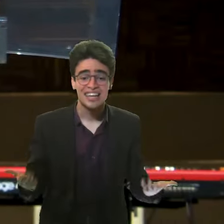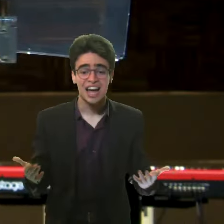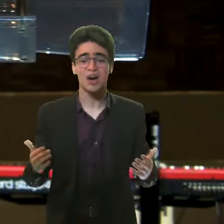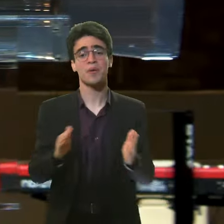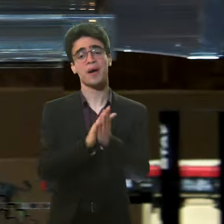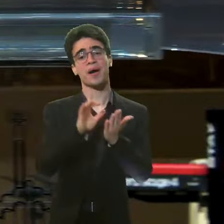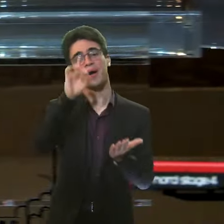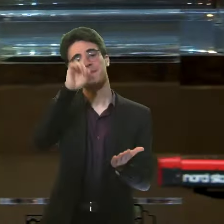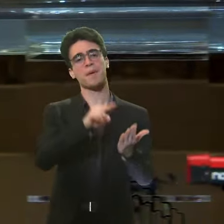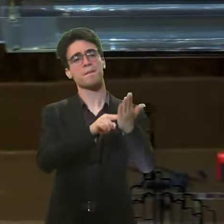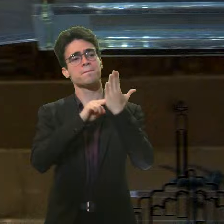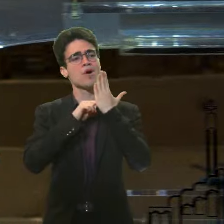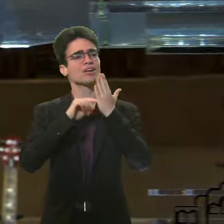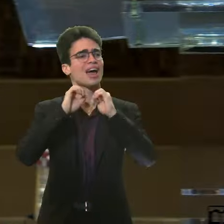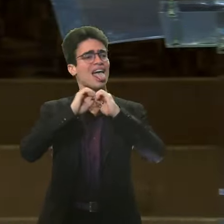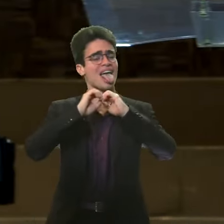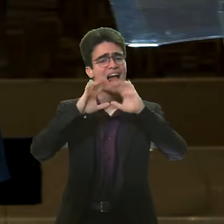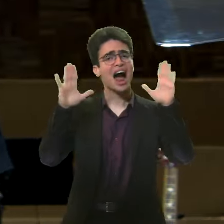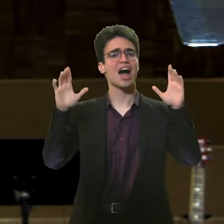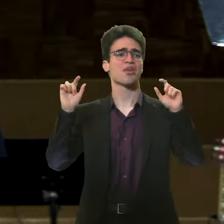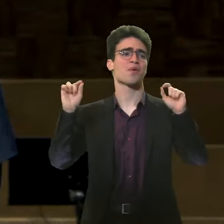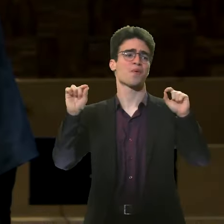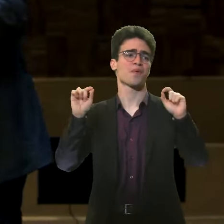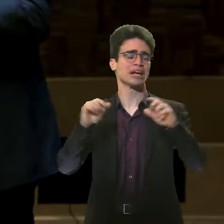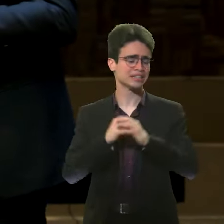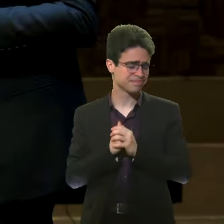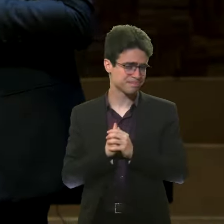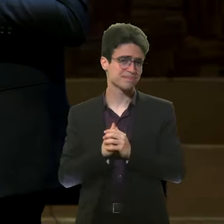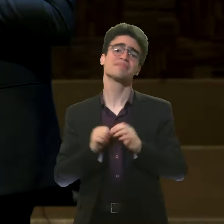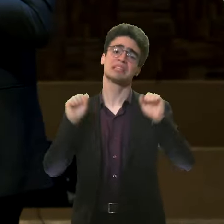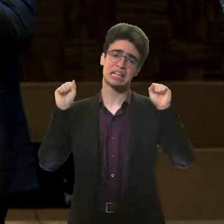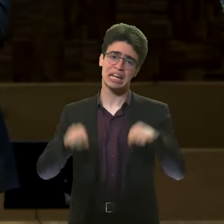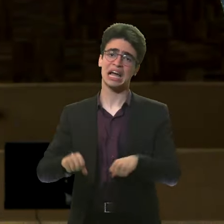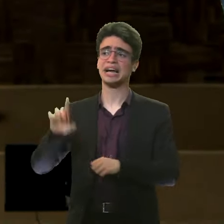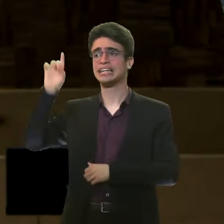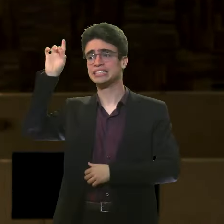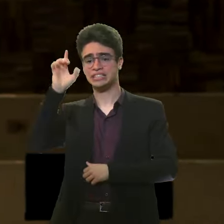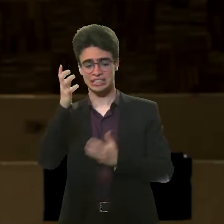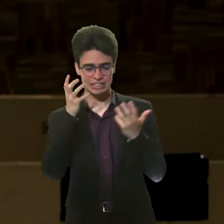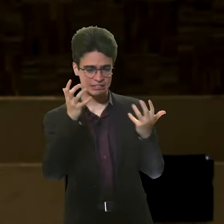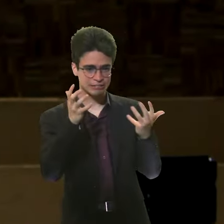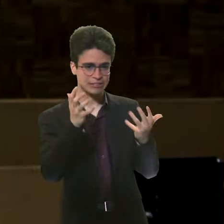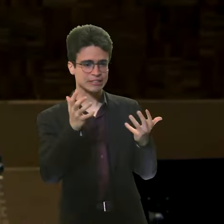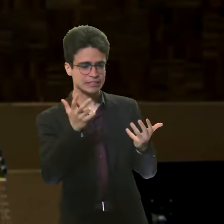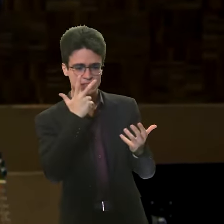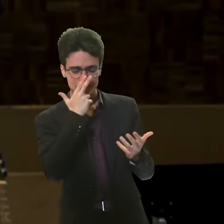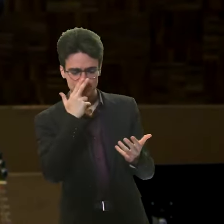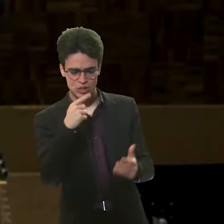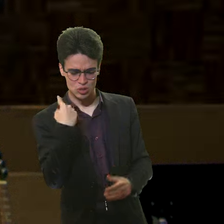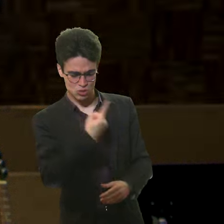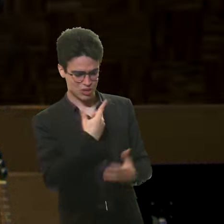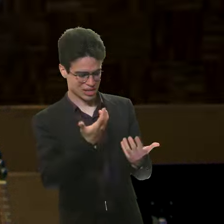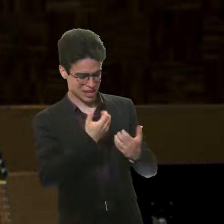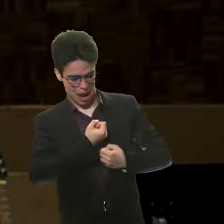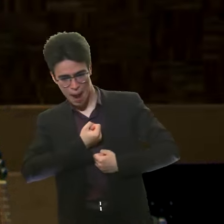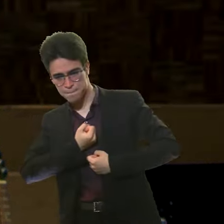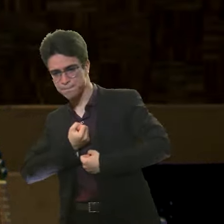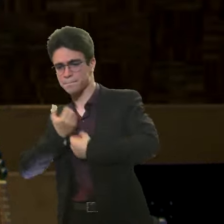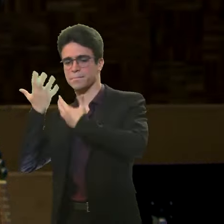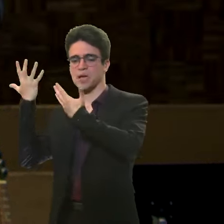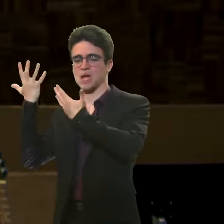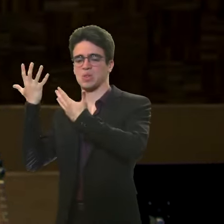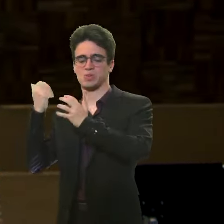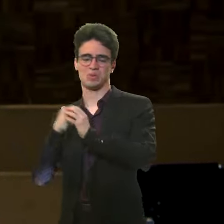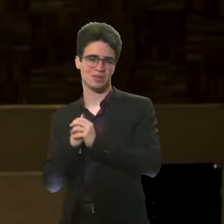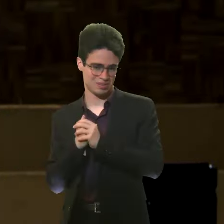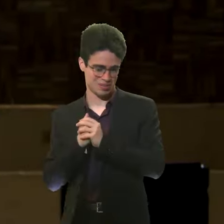que existe uma expectativa do Senhor de que nós sejamos abertos diante da presença dEle.